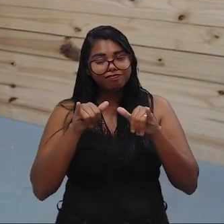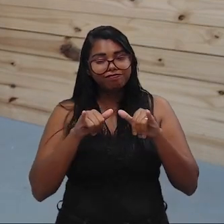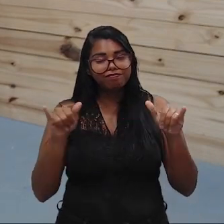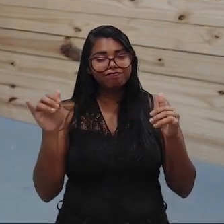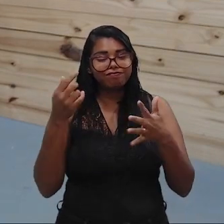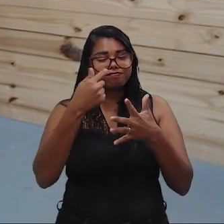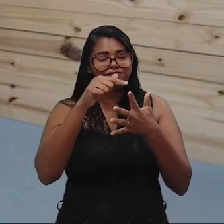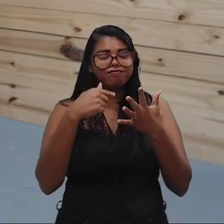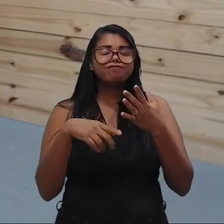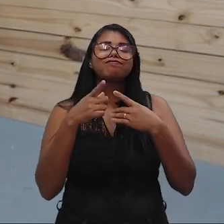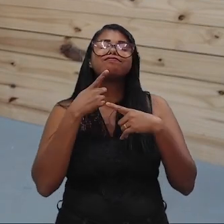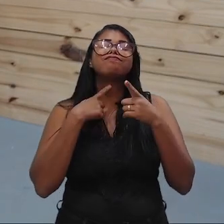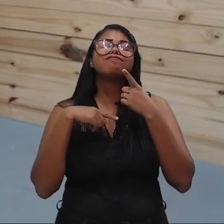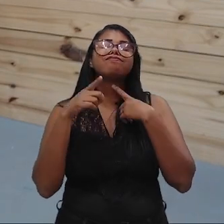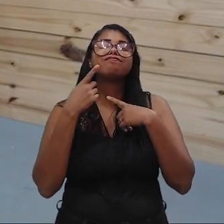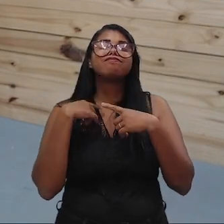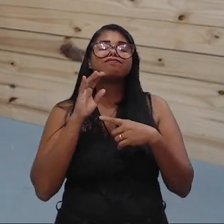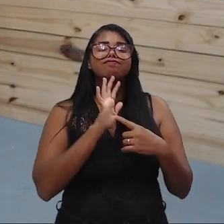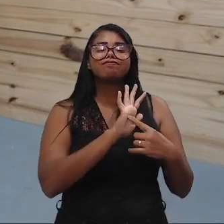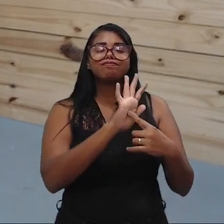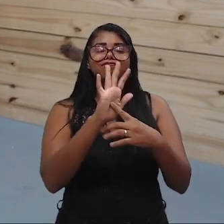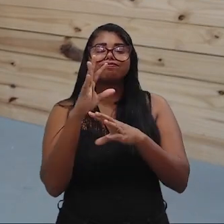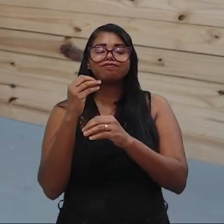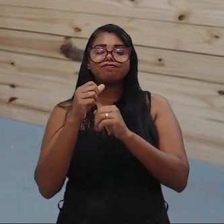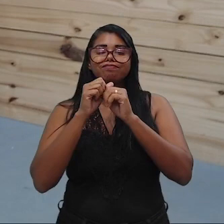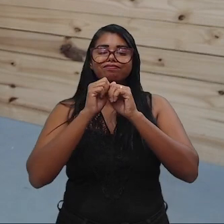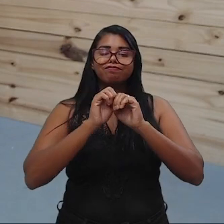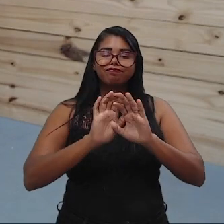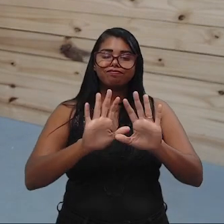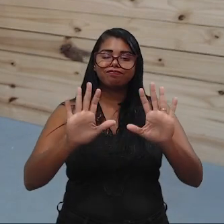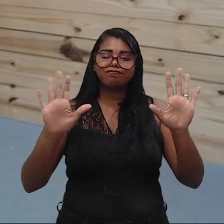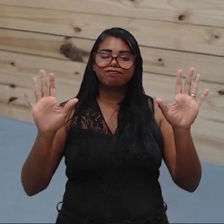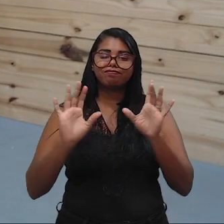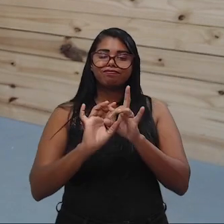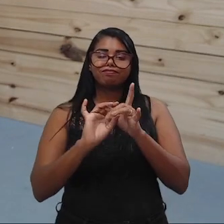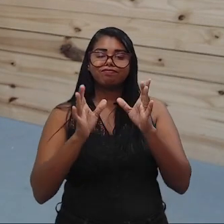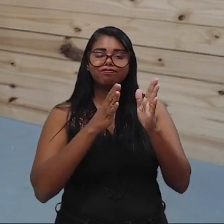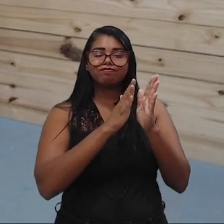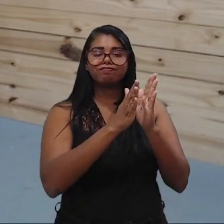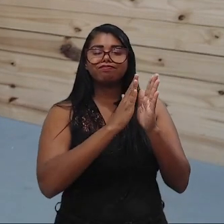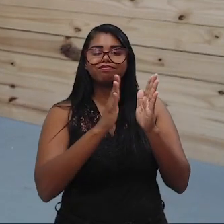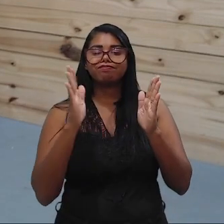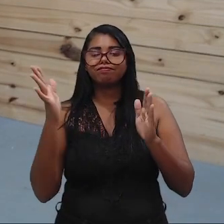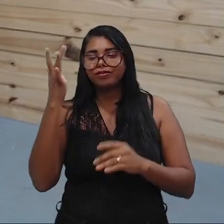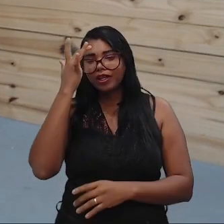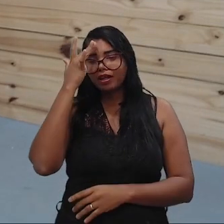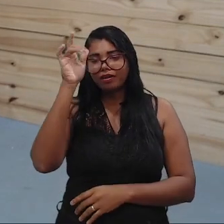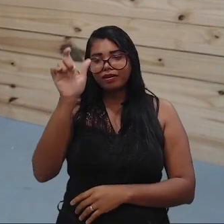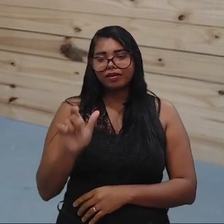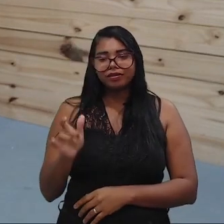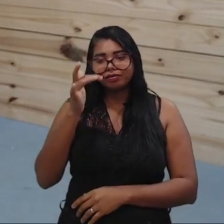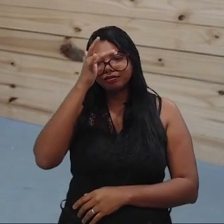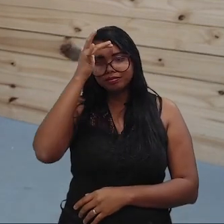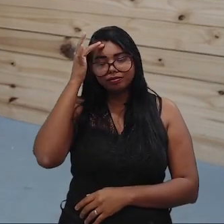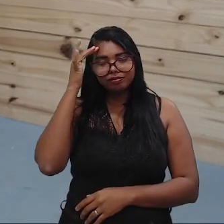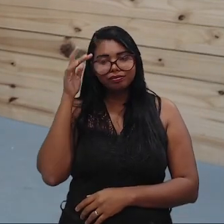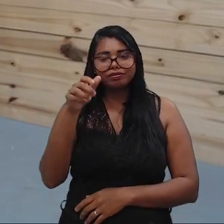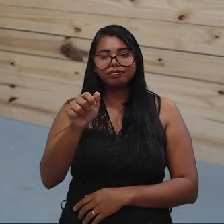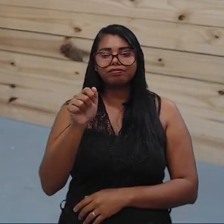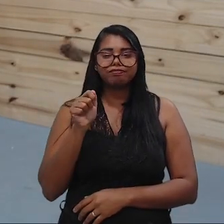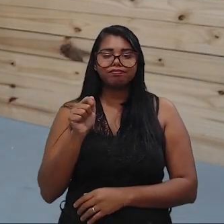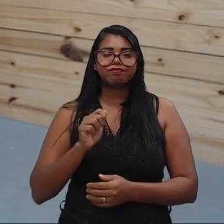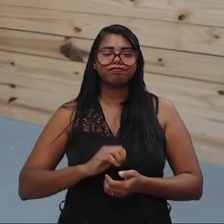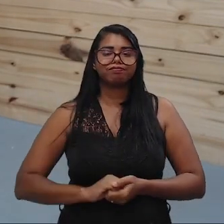principal desejo é deixar ali o acesso fácil ao nosso cliente informacional. Então, eu